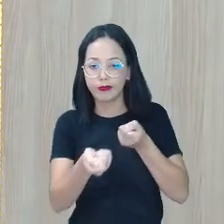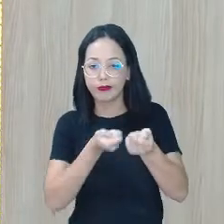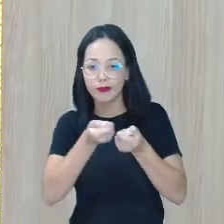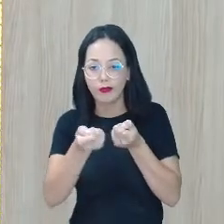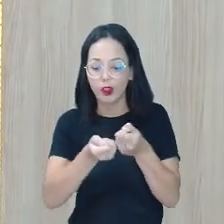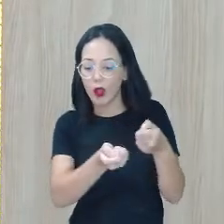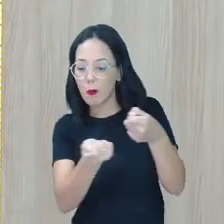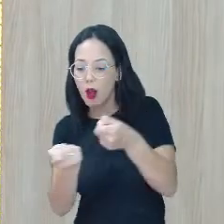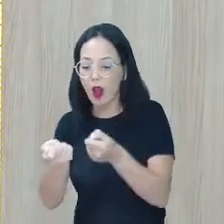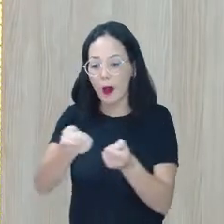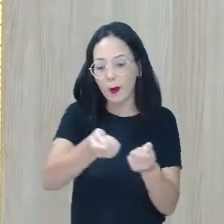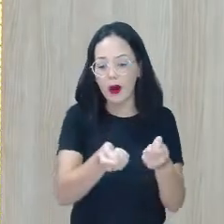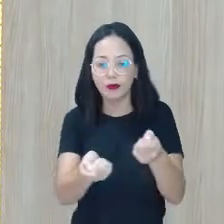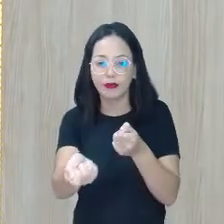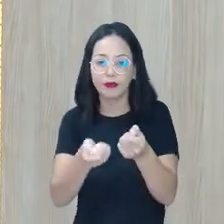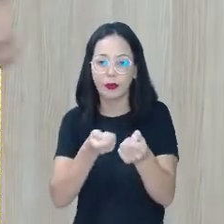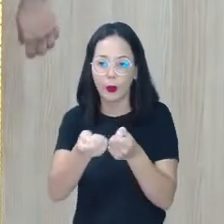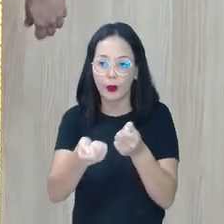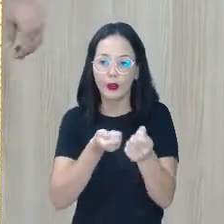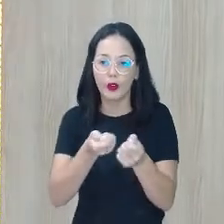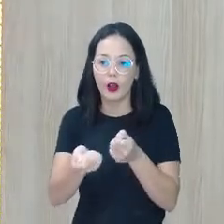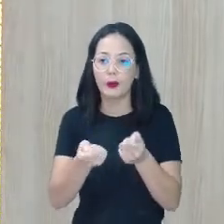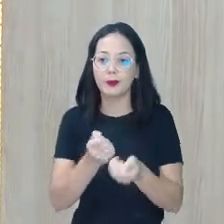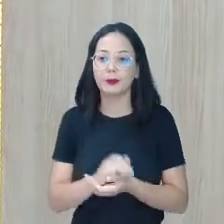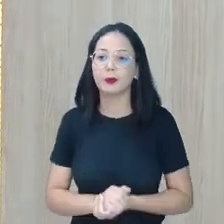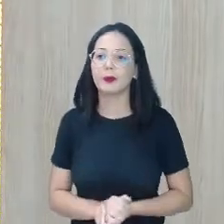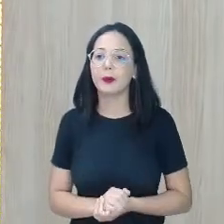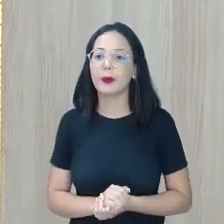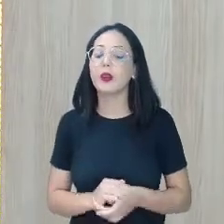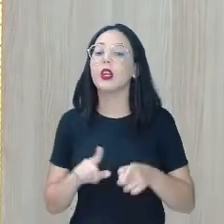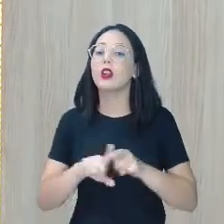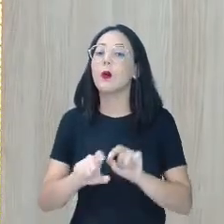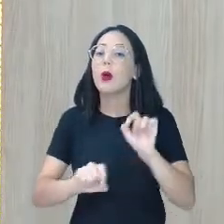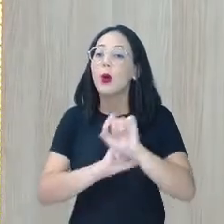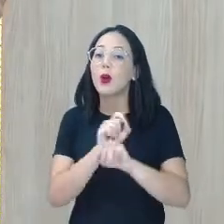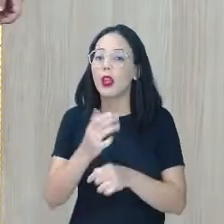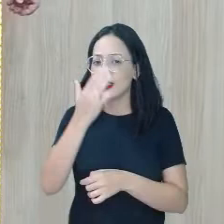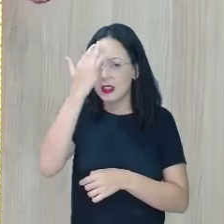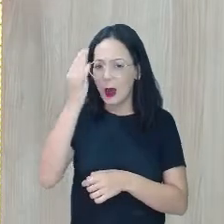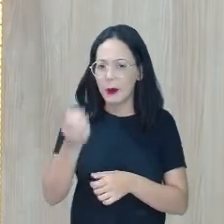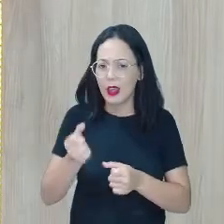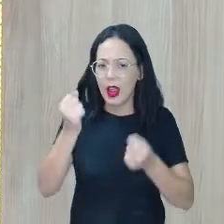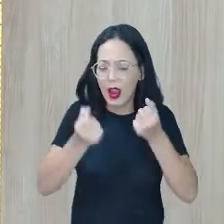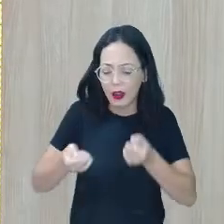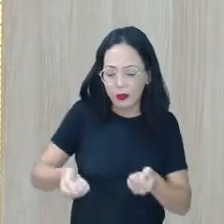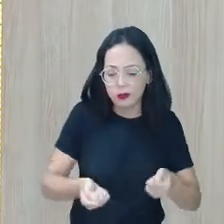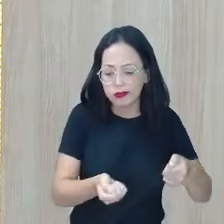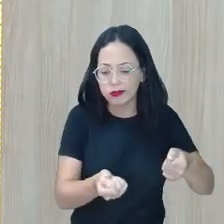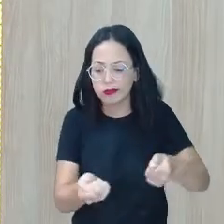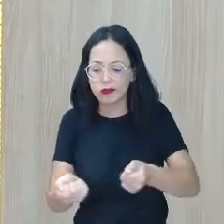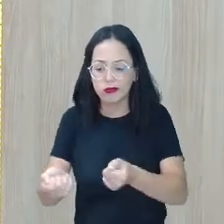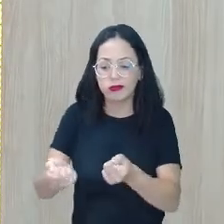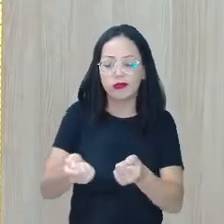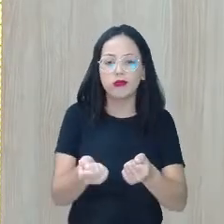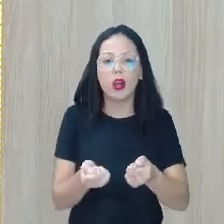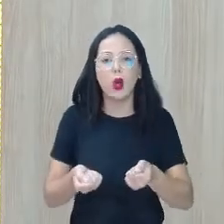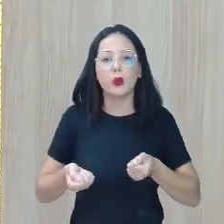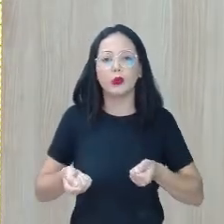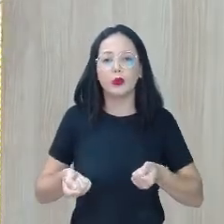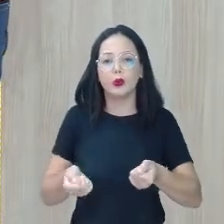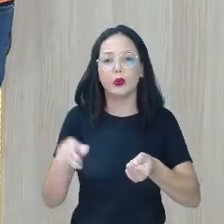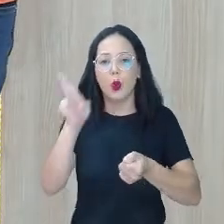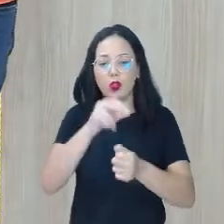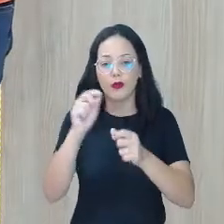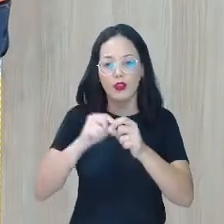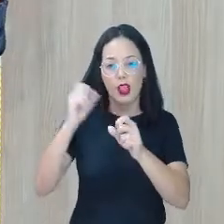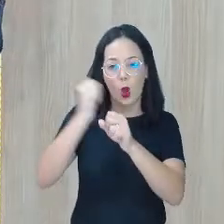lado que ele vai ou vira, né? E o carrinho de mão. Veja, o carrinho de mão, né, que a gente tanto usa, né, nas obras